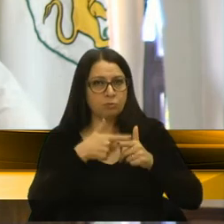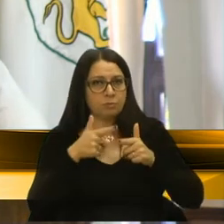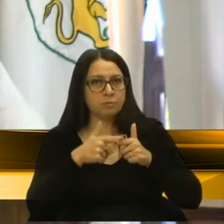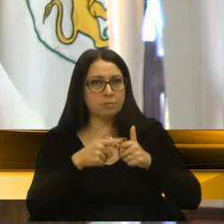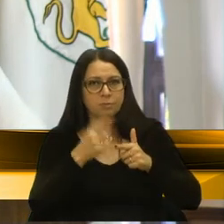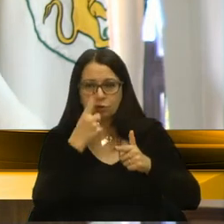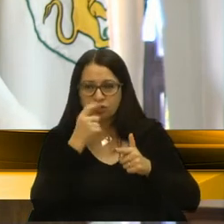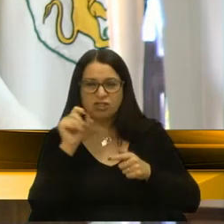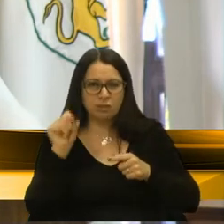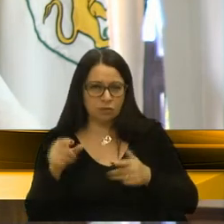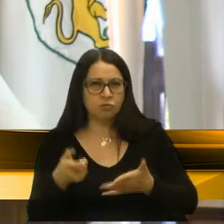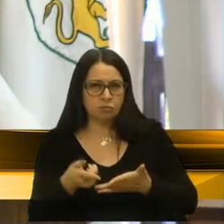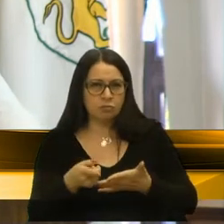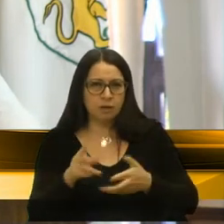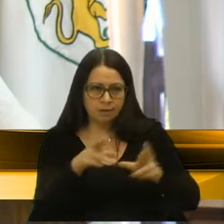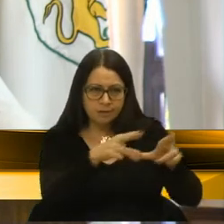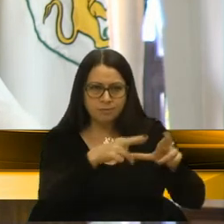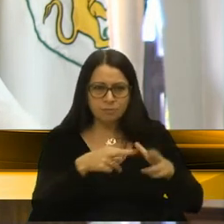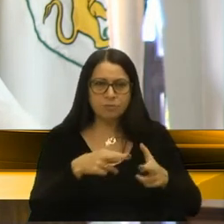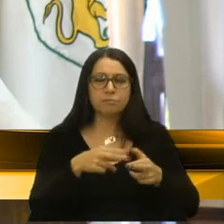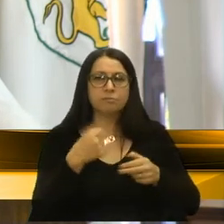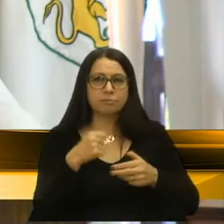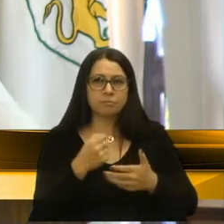lixo nessa região,